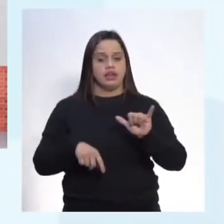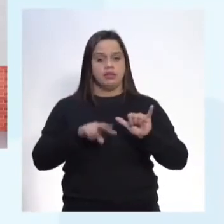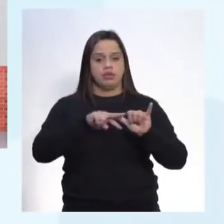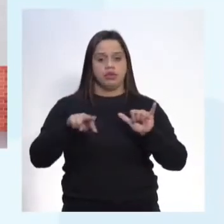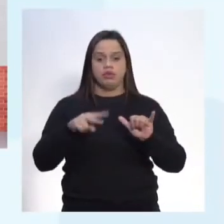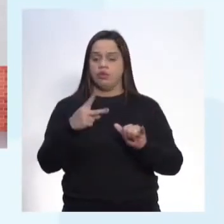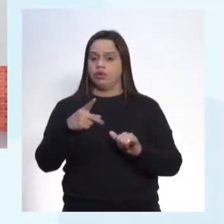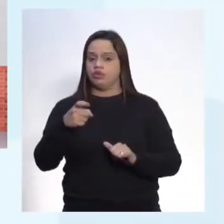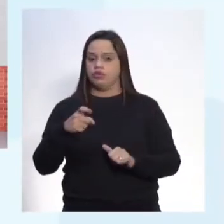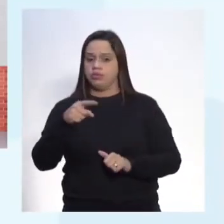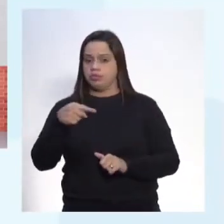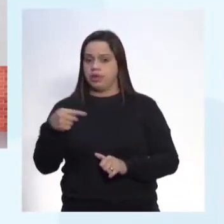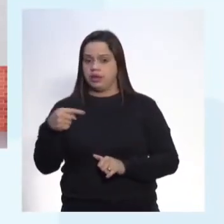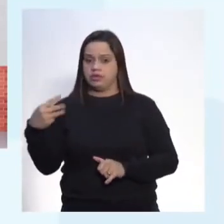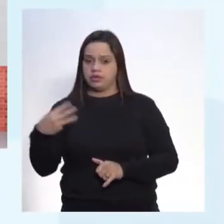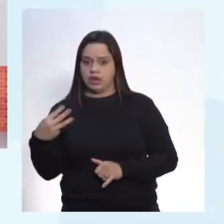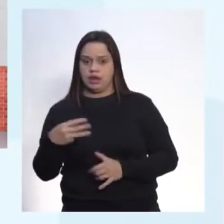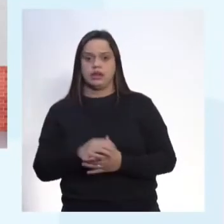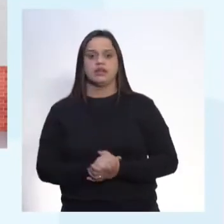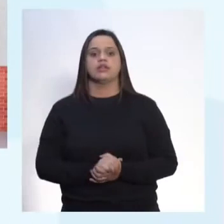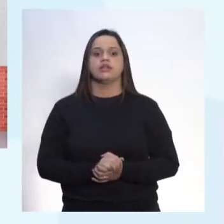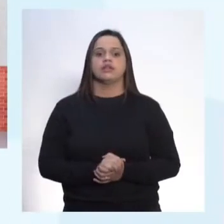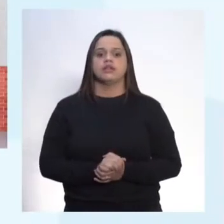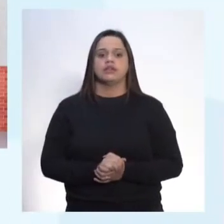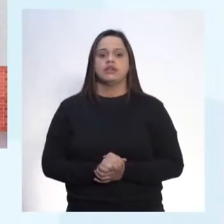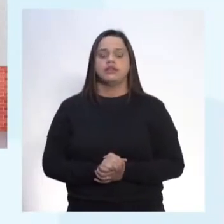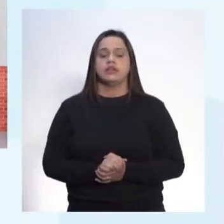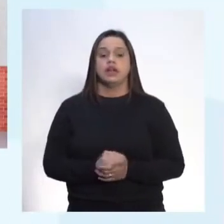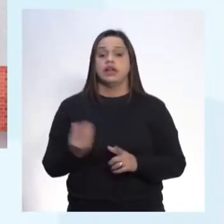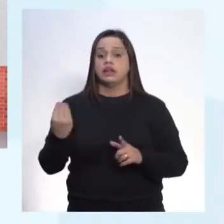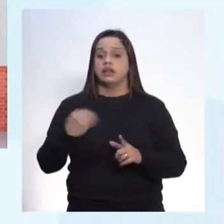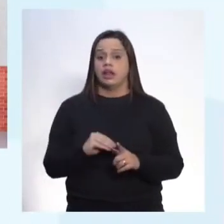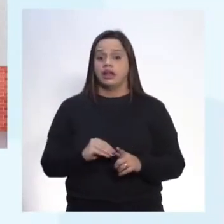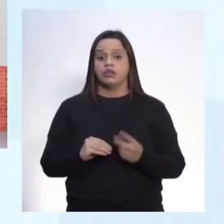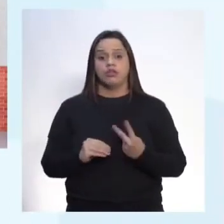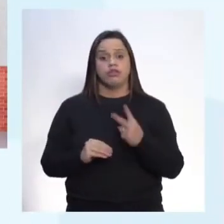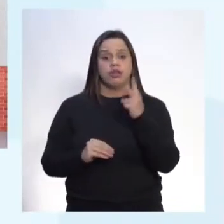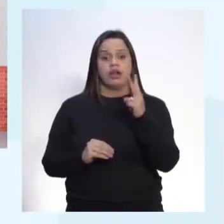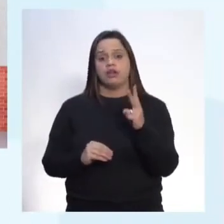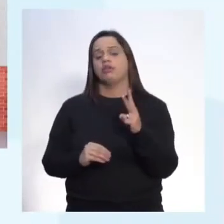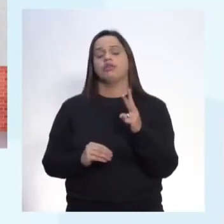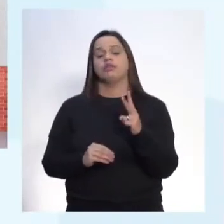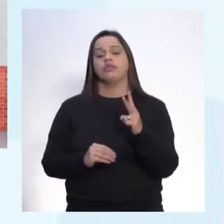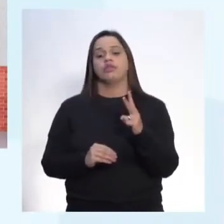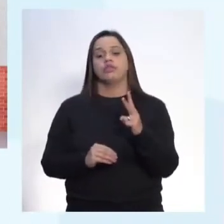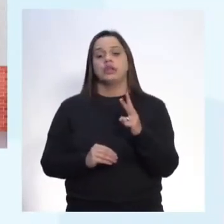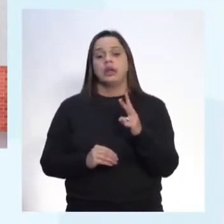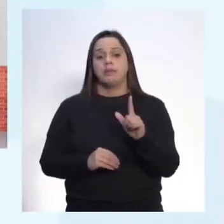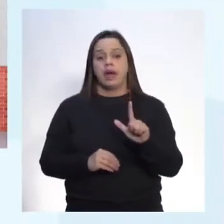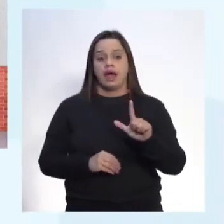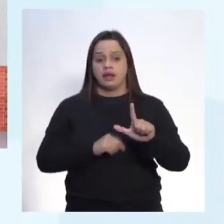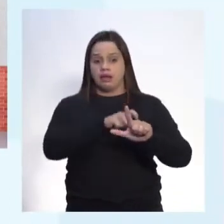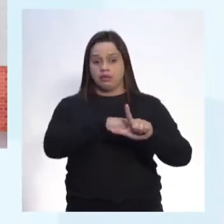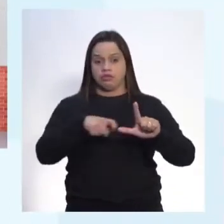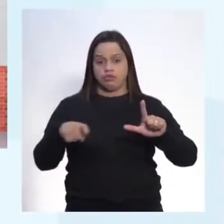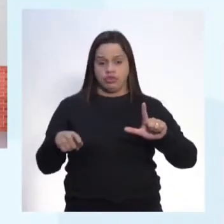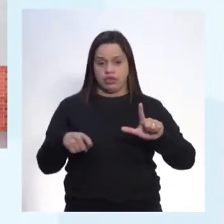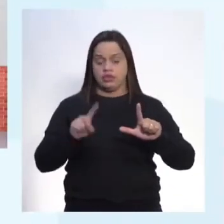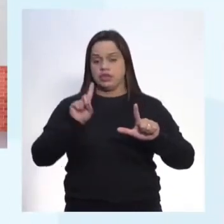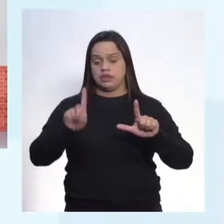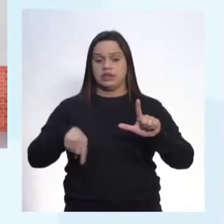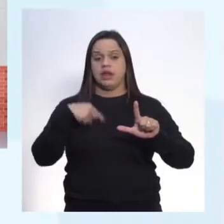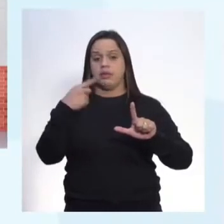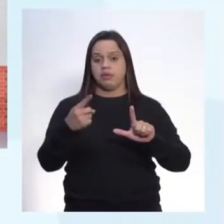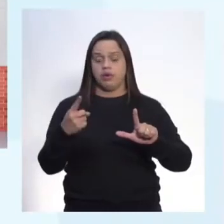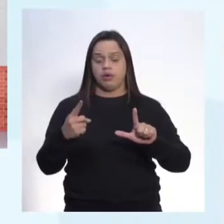igual a 2x menos 3, tá ok? Atribuindo valores para a variável x. Em seguida, una todos